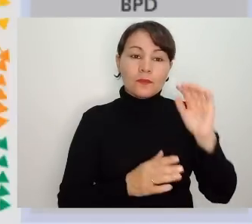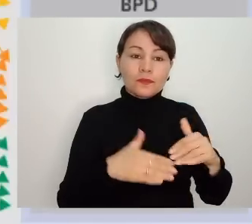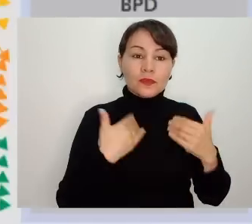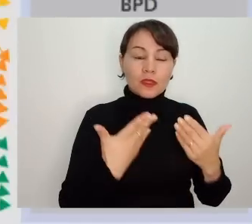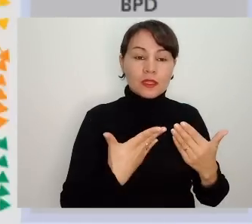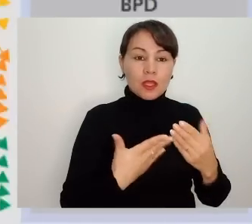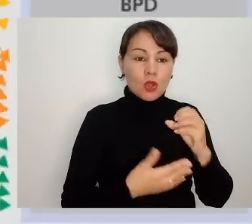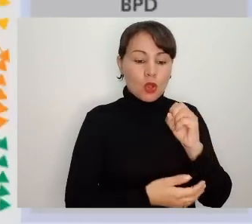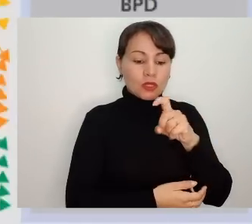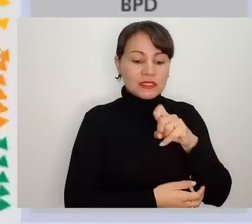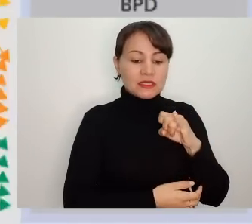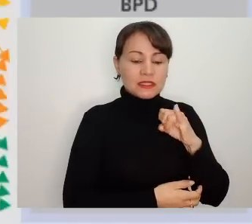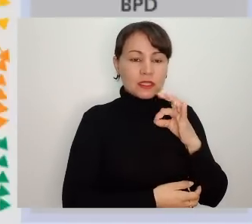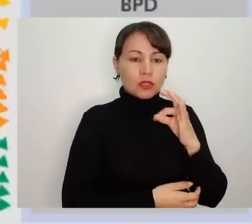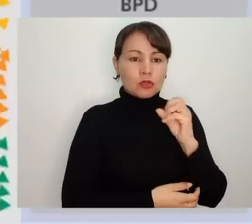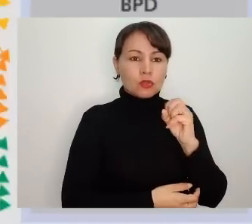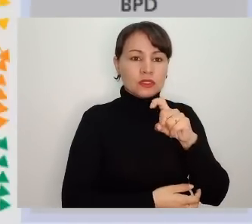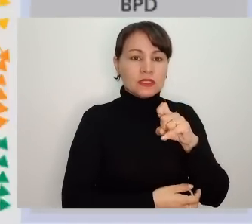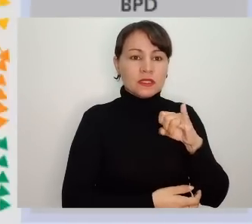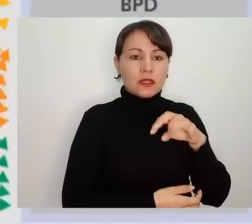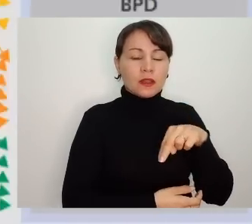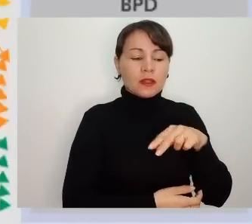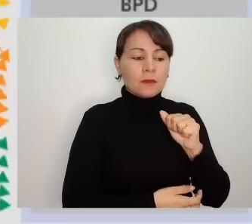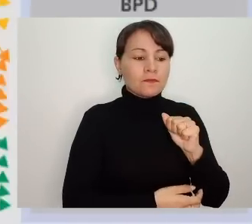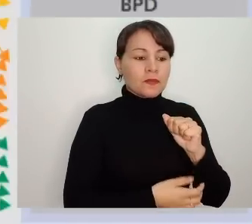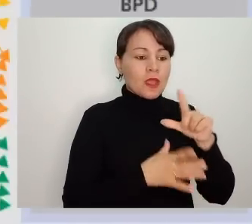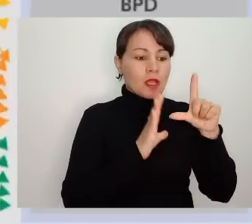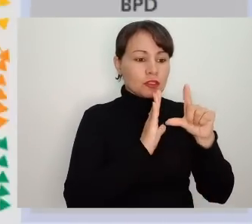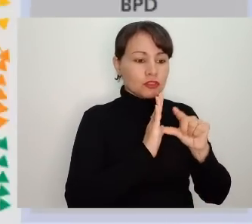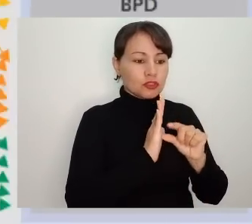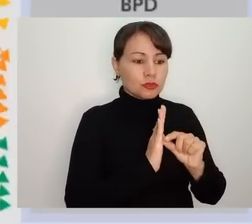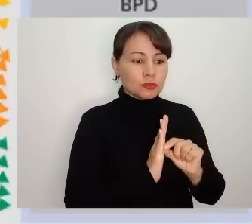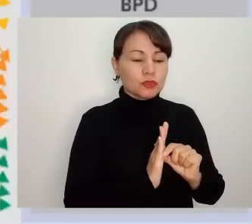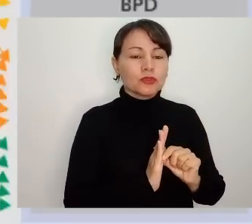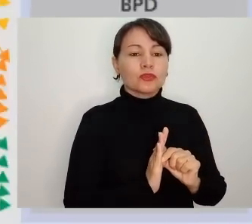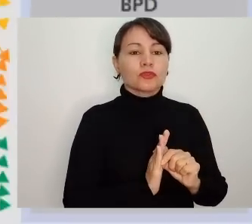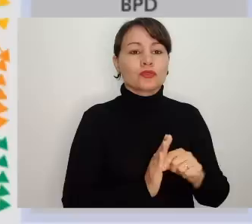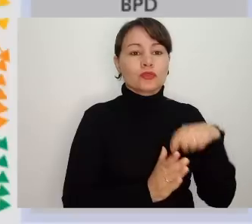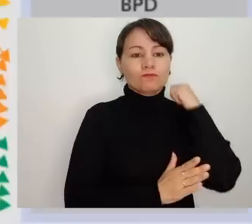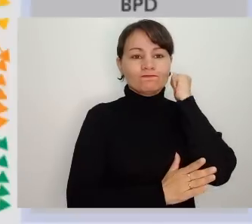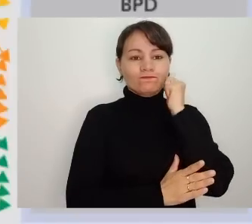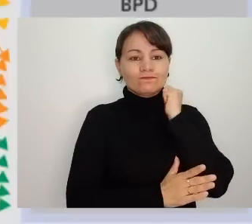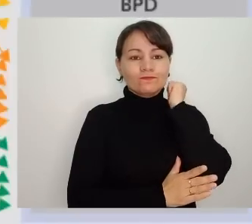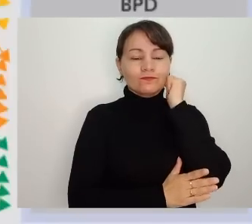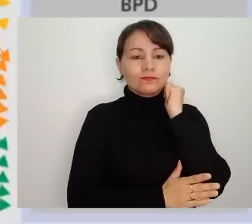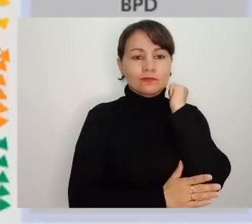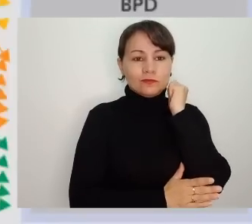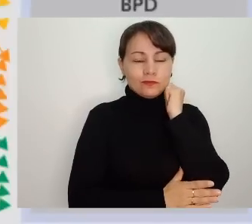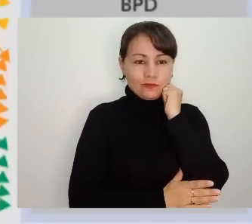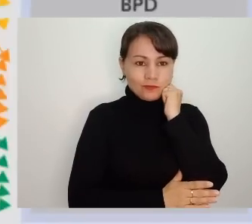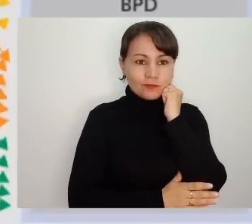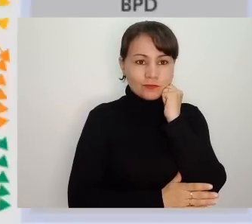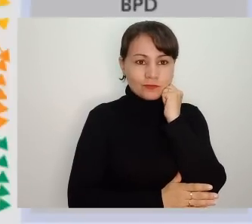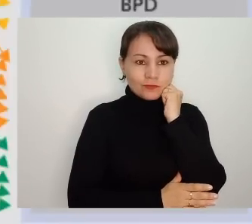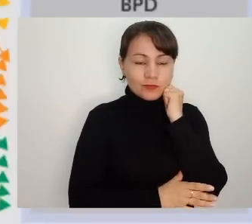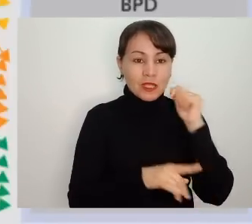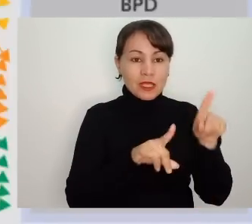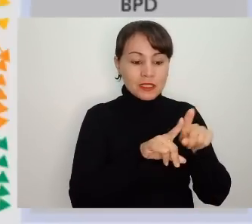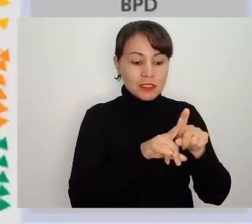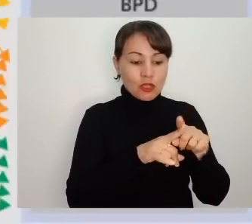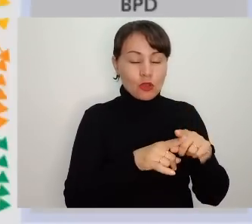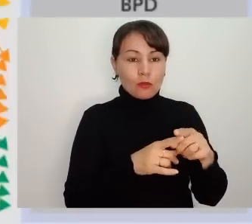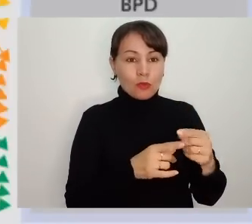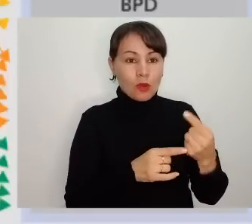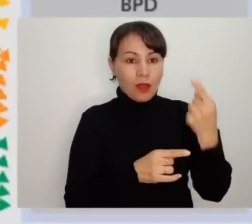Então, a ocitocina, ela diminui o estresse. Assim como lá